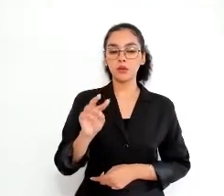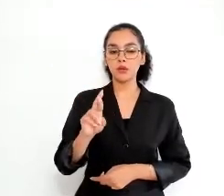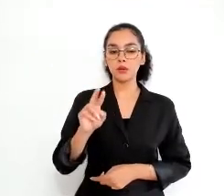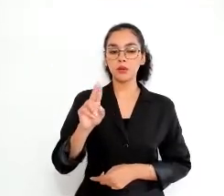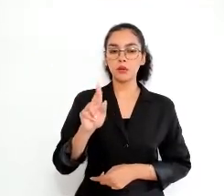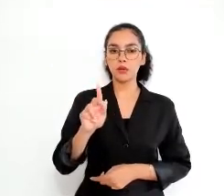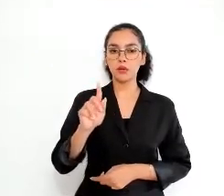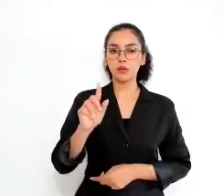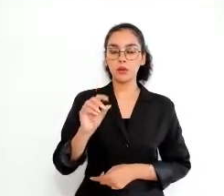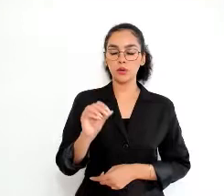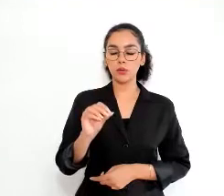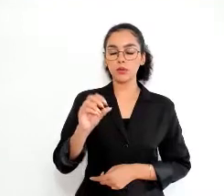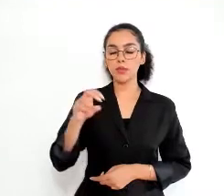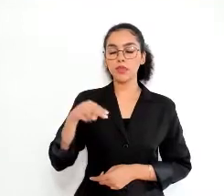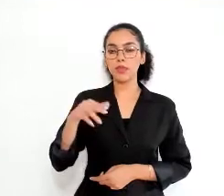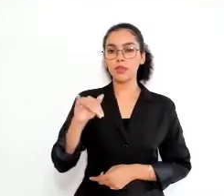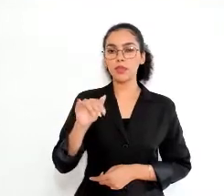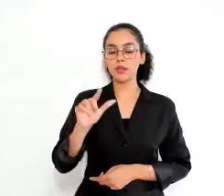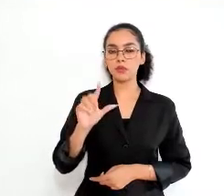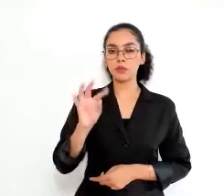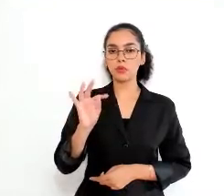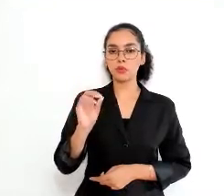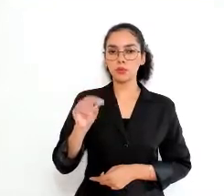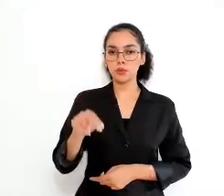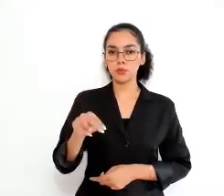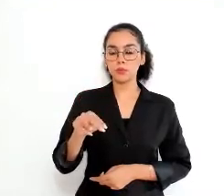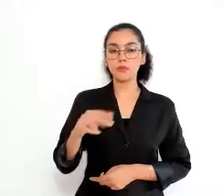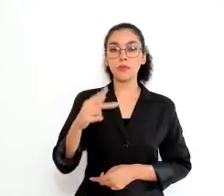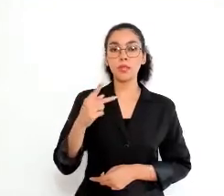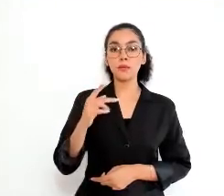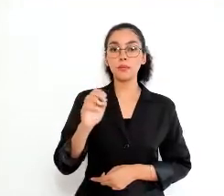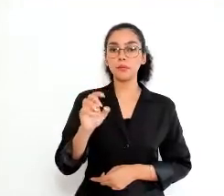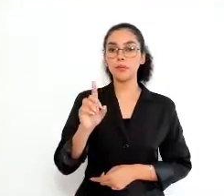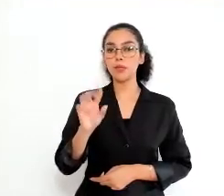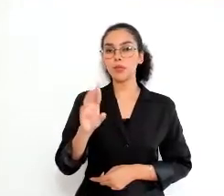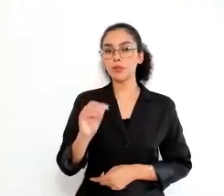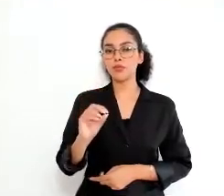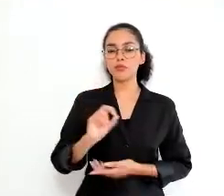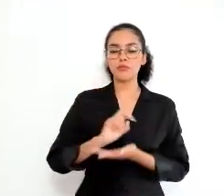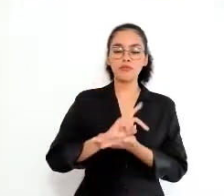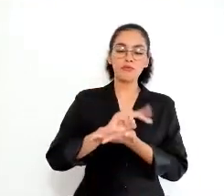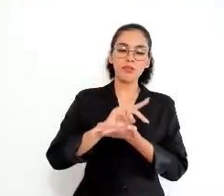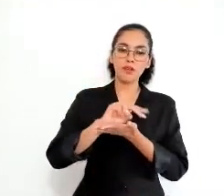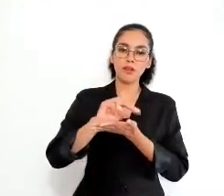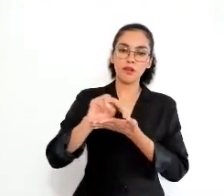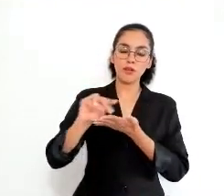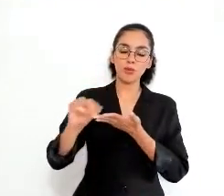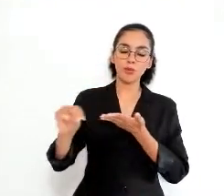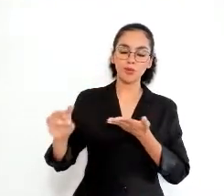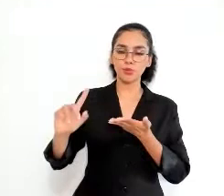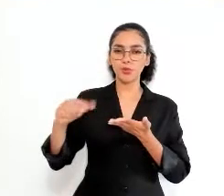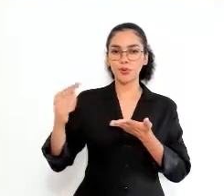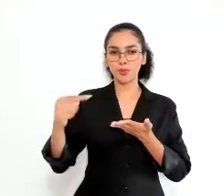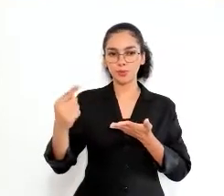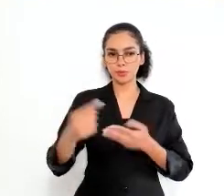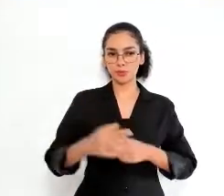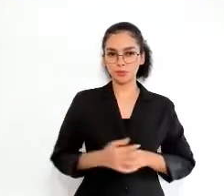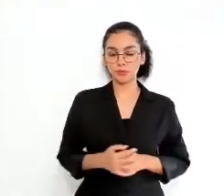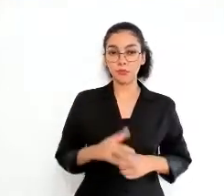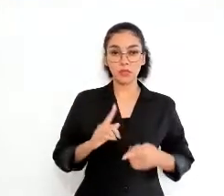Pinto, Pedro Januário e tantos outros, bem como aos